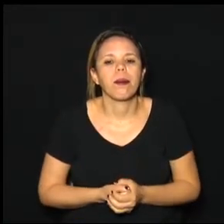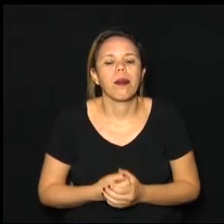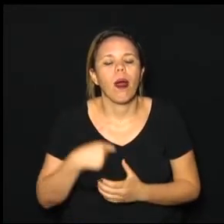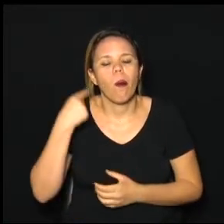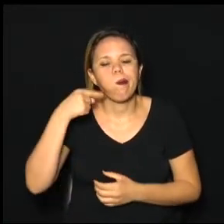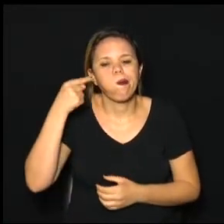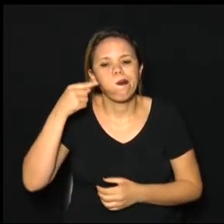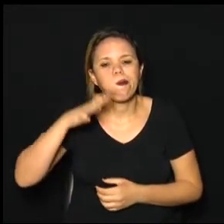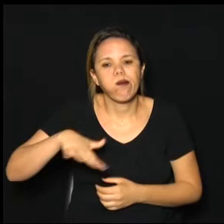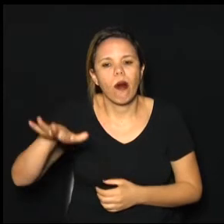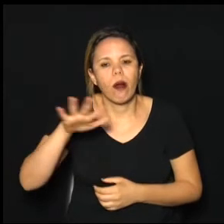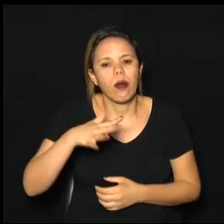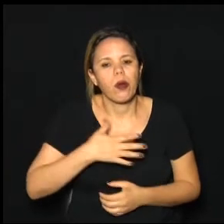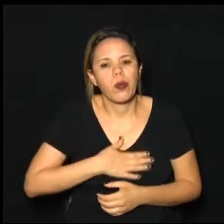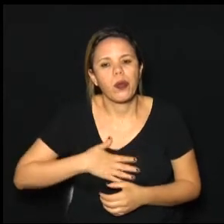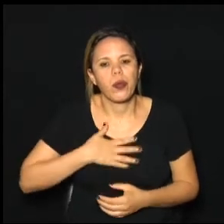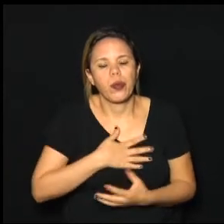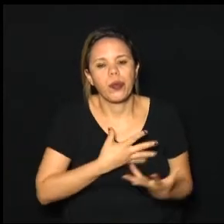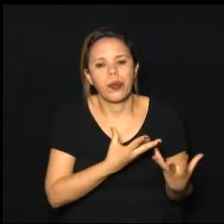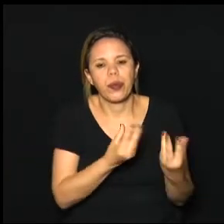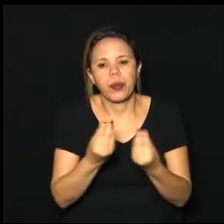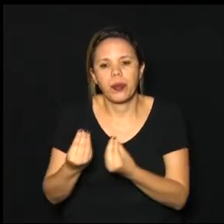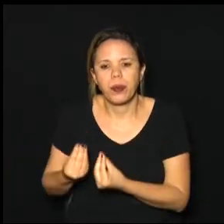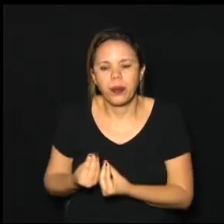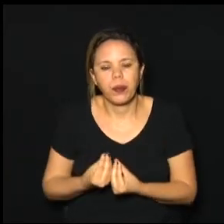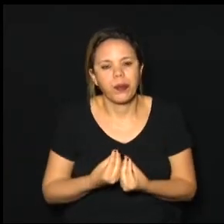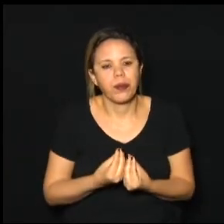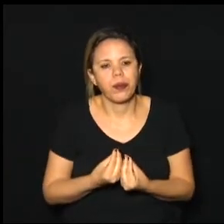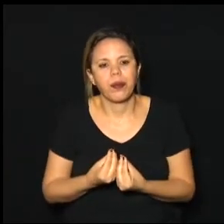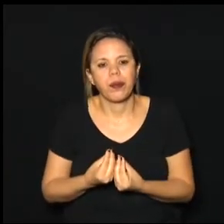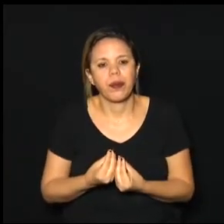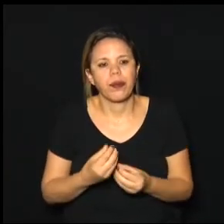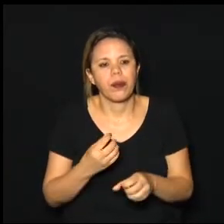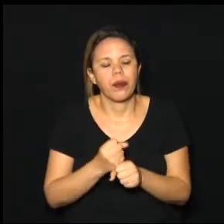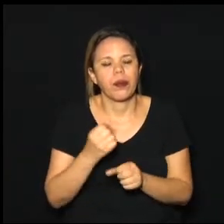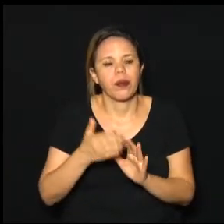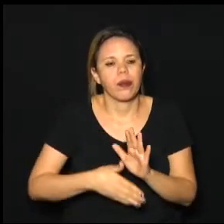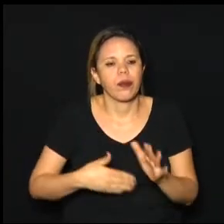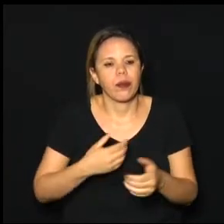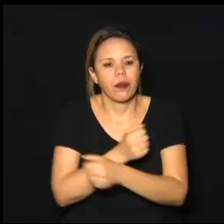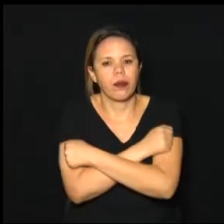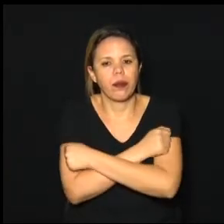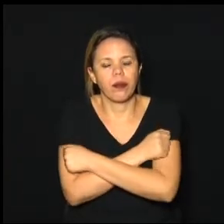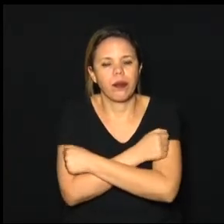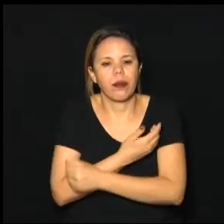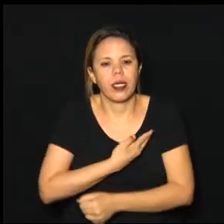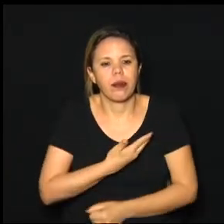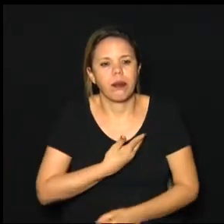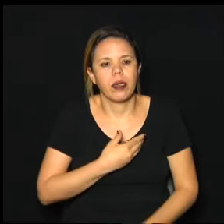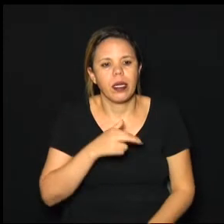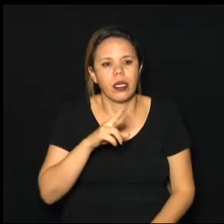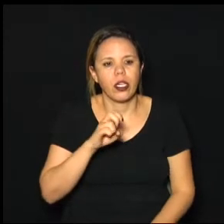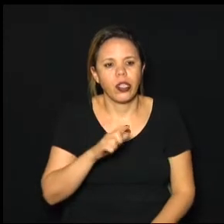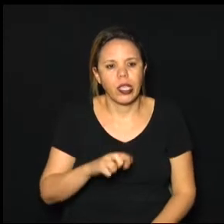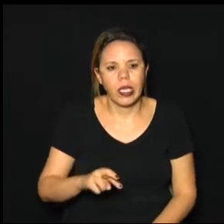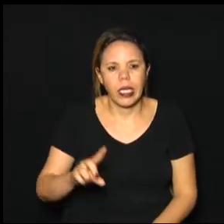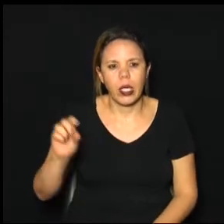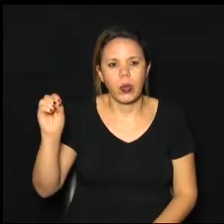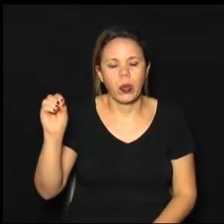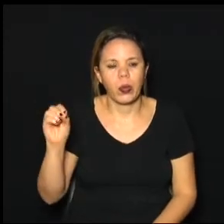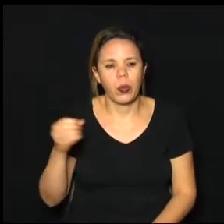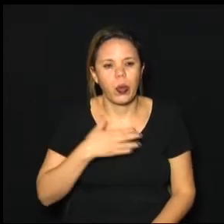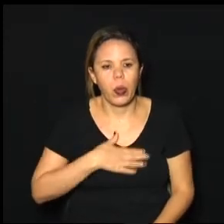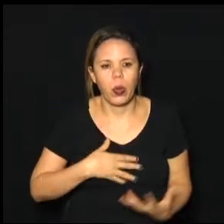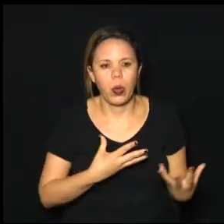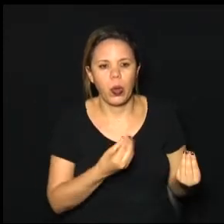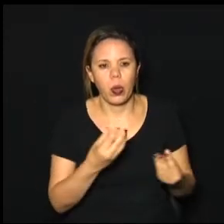advogados que gostam bastante de prestação de contas, e aí mando um abraço para o meu amigo Reginaldo Moretti, que gosta